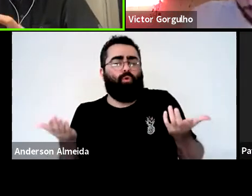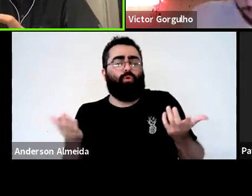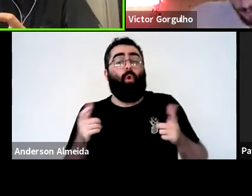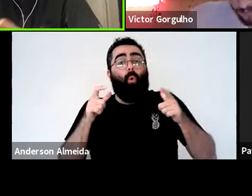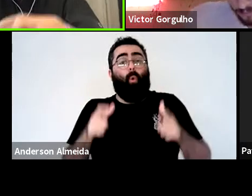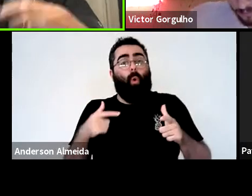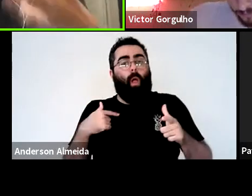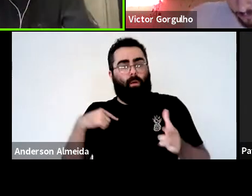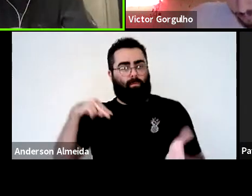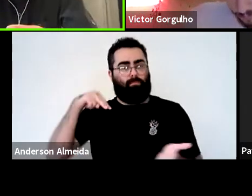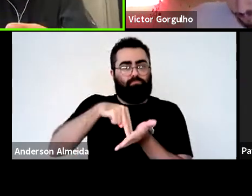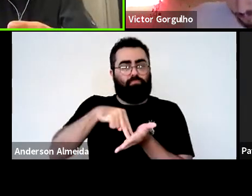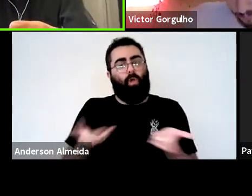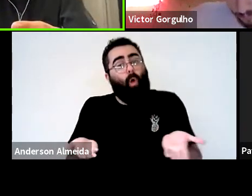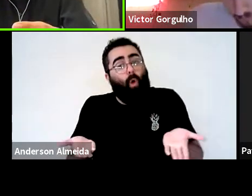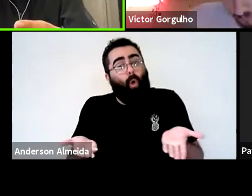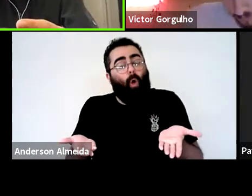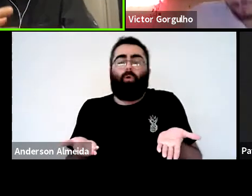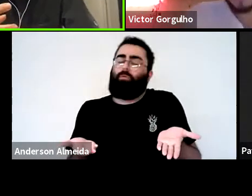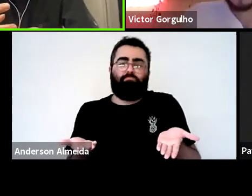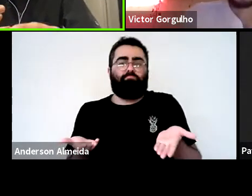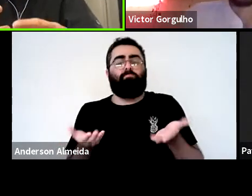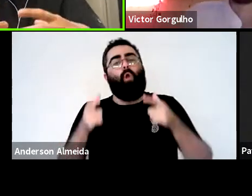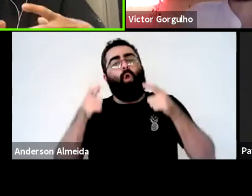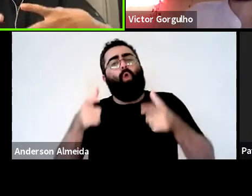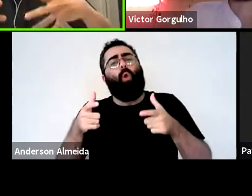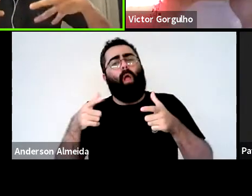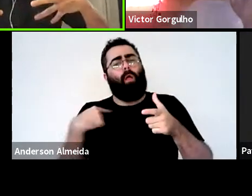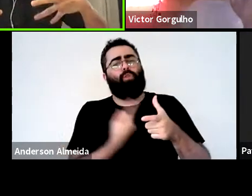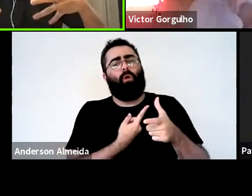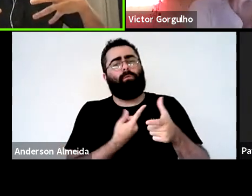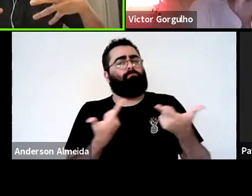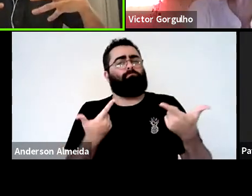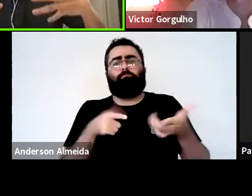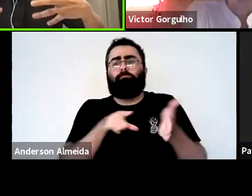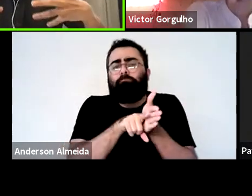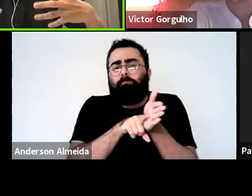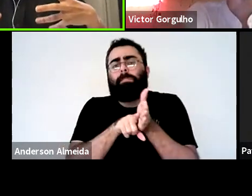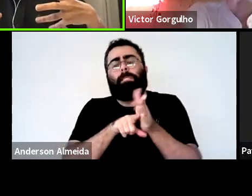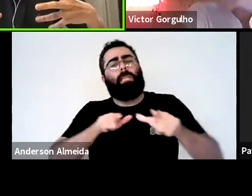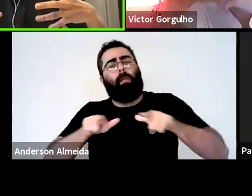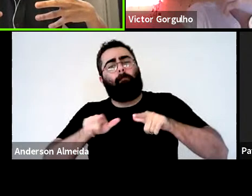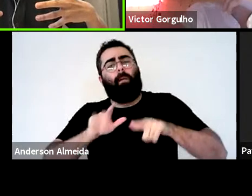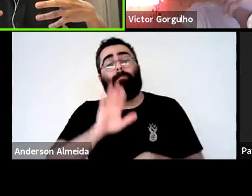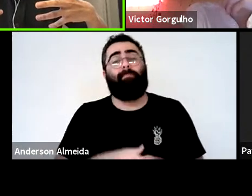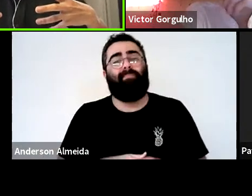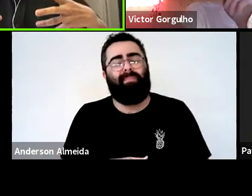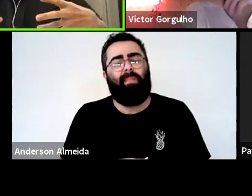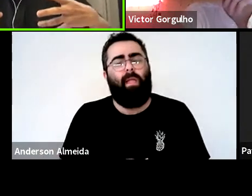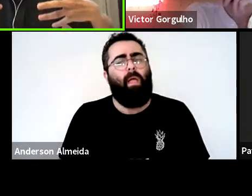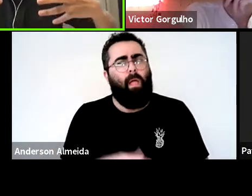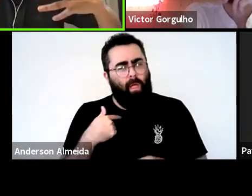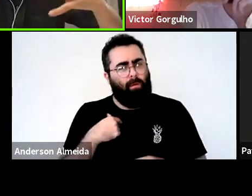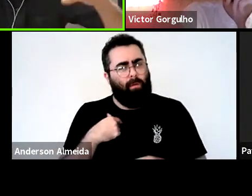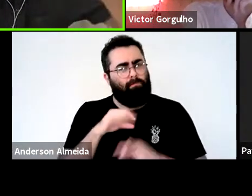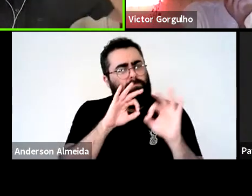lugar que nos faz, o lugar que fazemos. E eu acho que tem algo ali que no filme acontece,